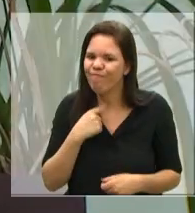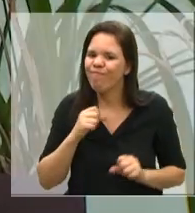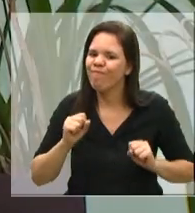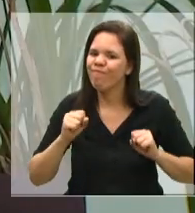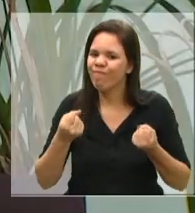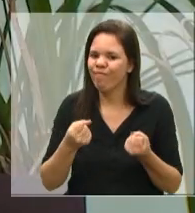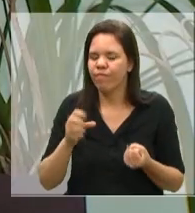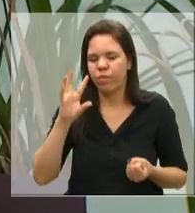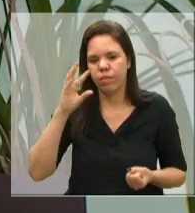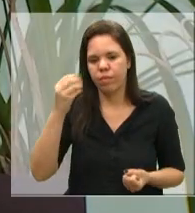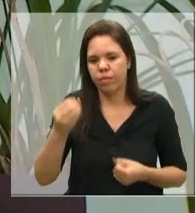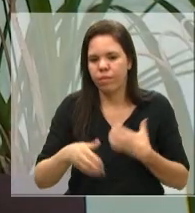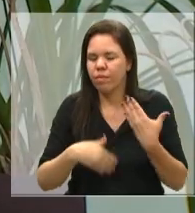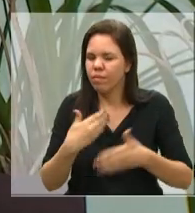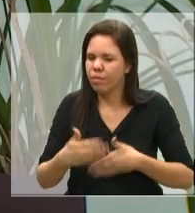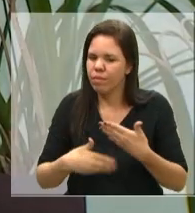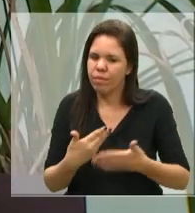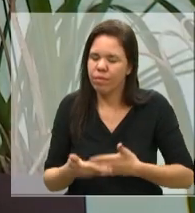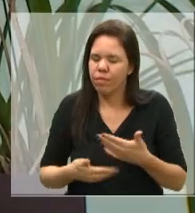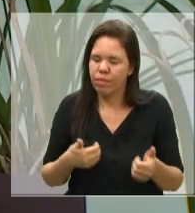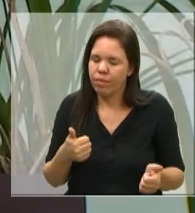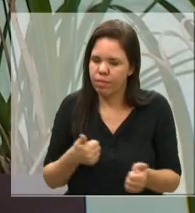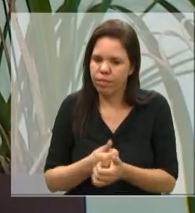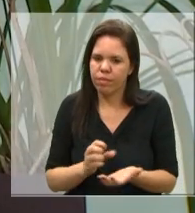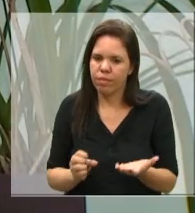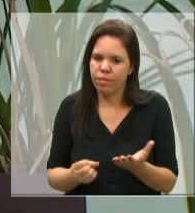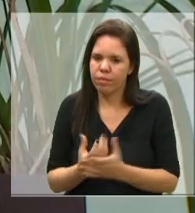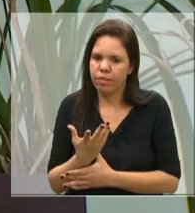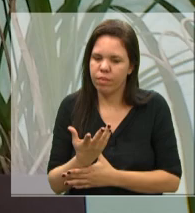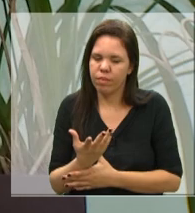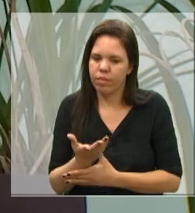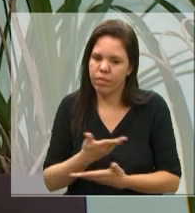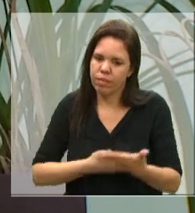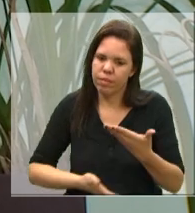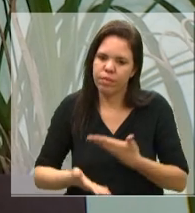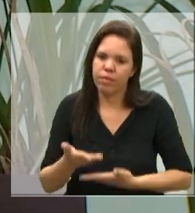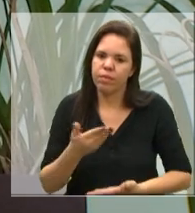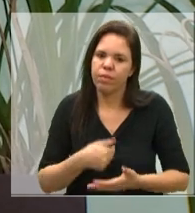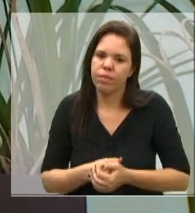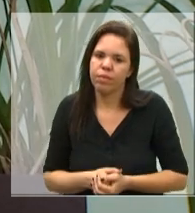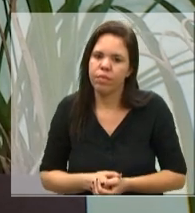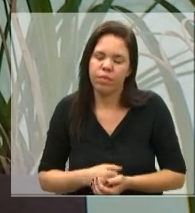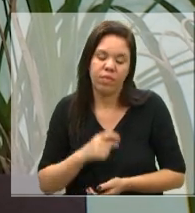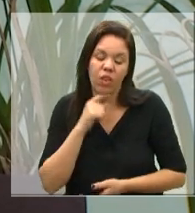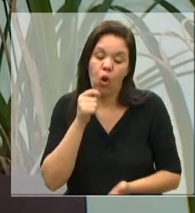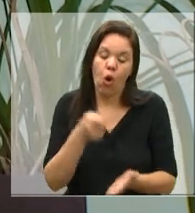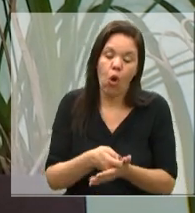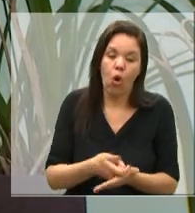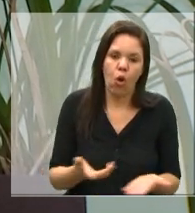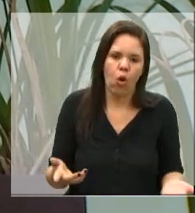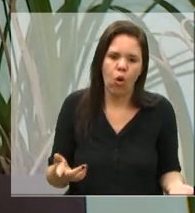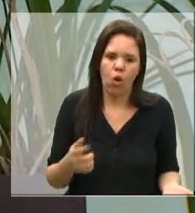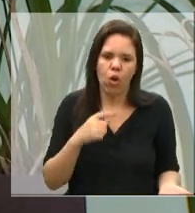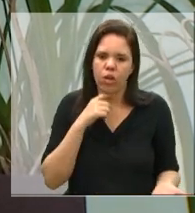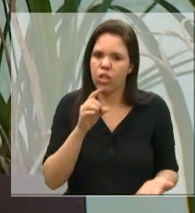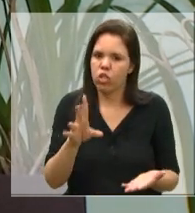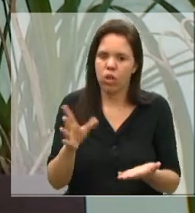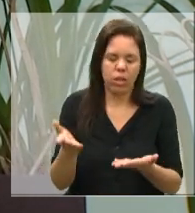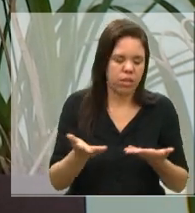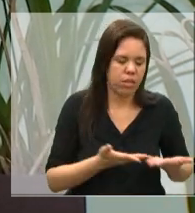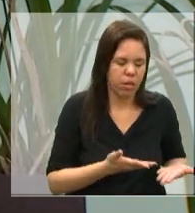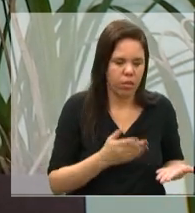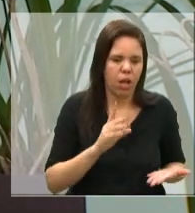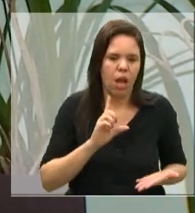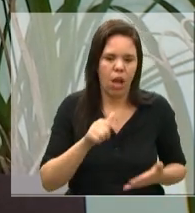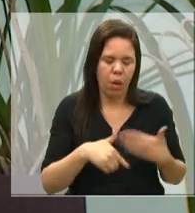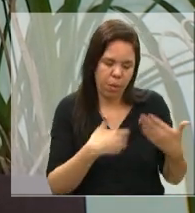né? O conhecimento é um processo que acontece mediante interação. O conhecimento ninguém dá a ninguém e ninguém só recebe. É um